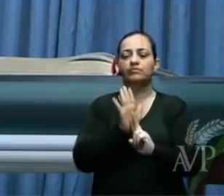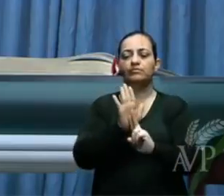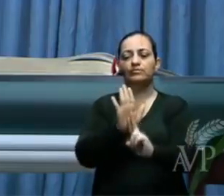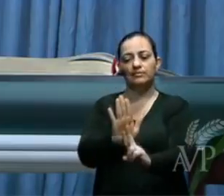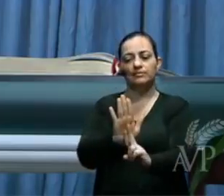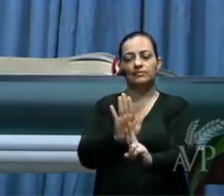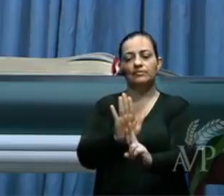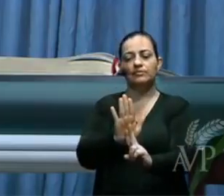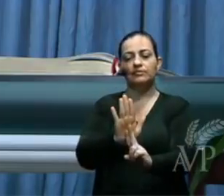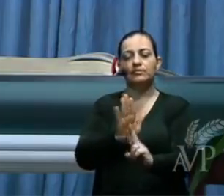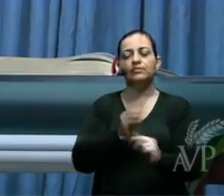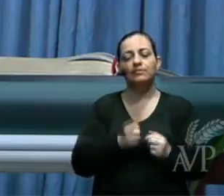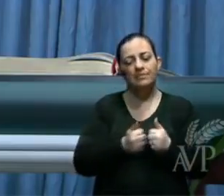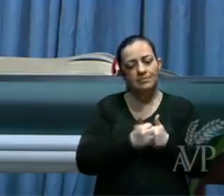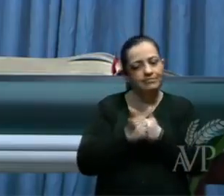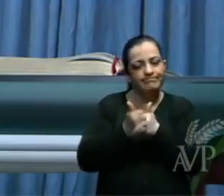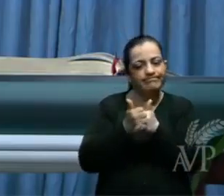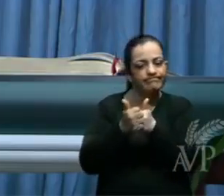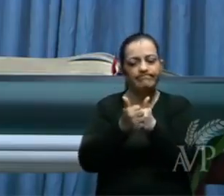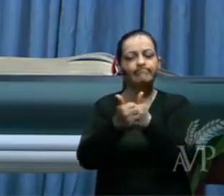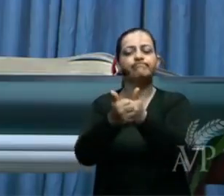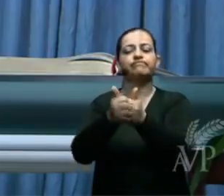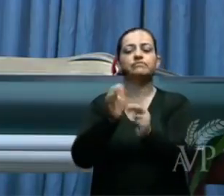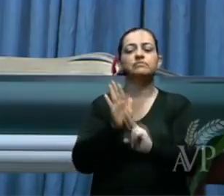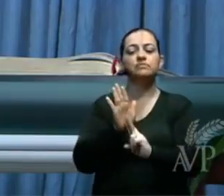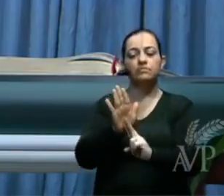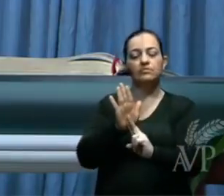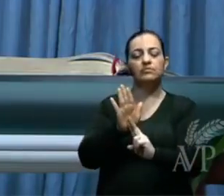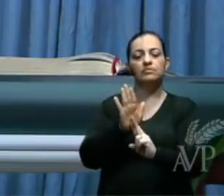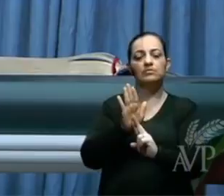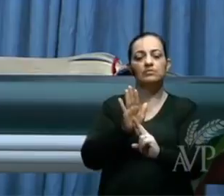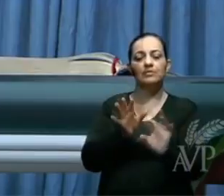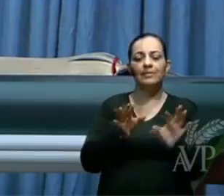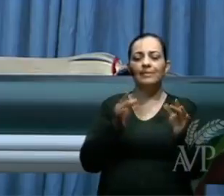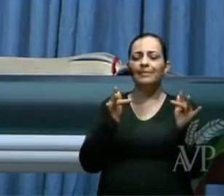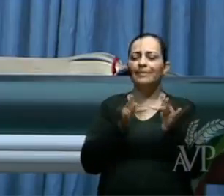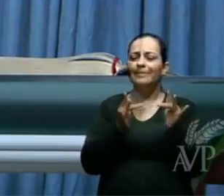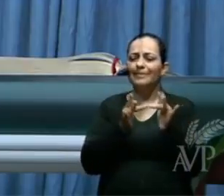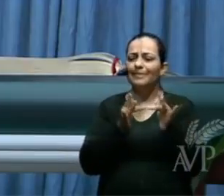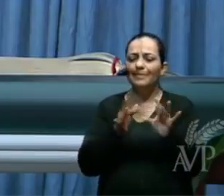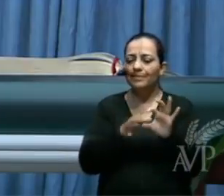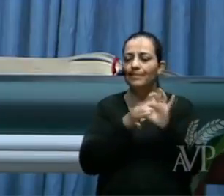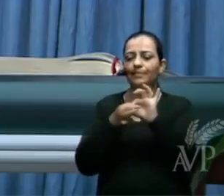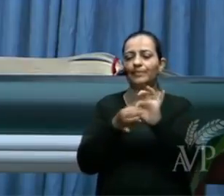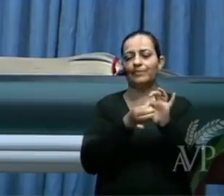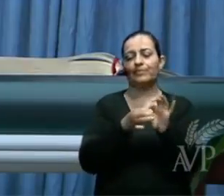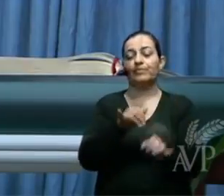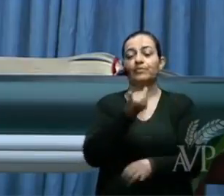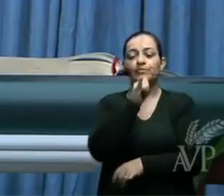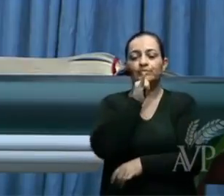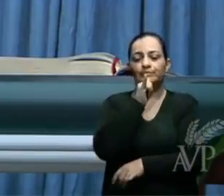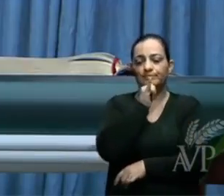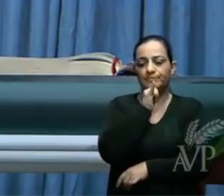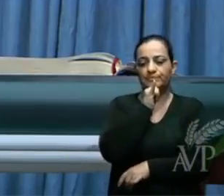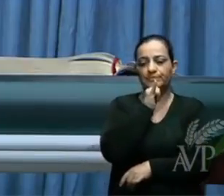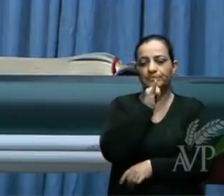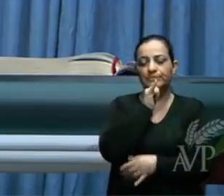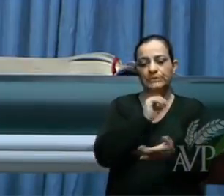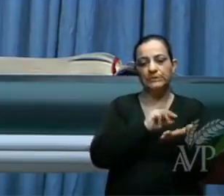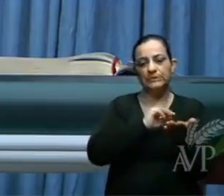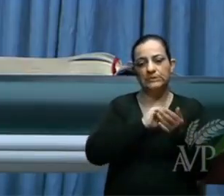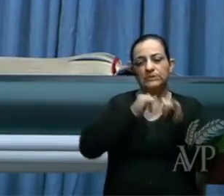que segue não aqui está conectada ao sinal por exemplo a mensagem